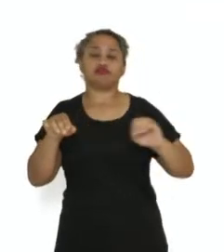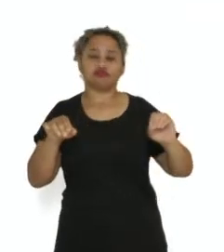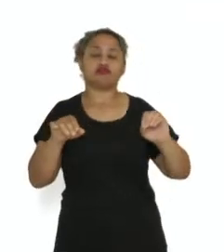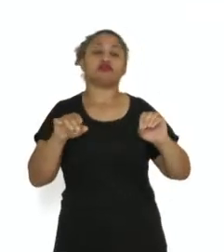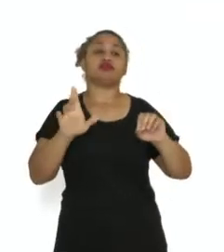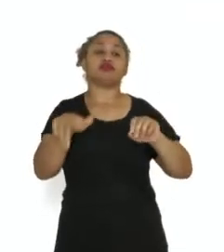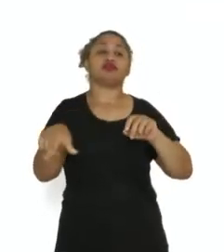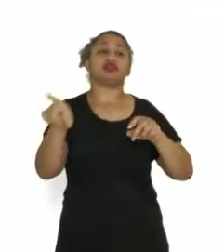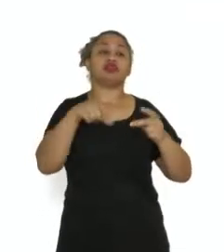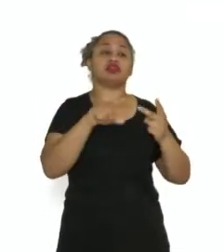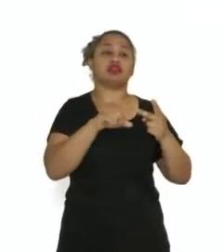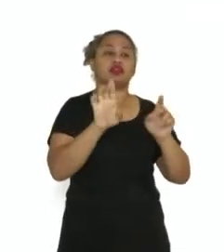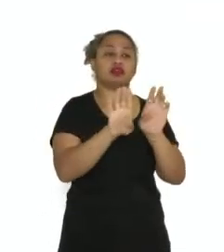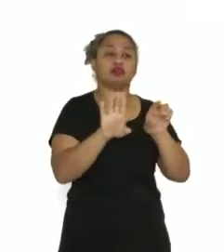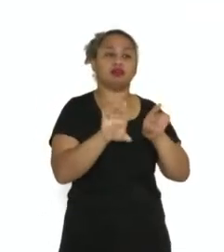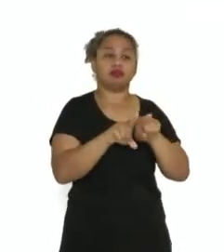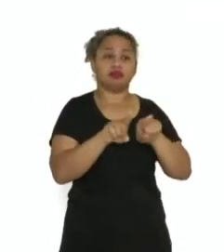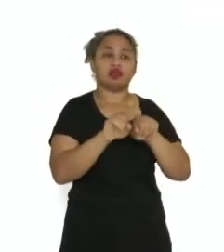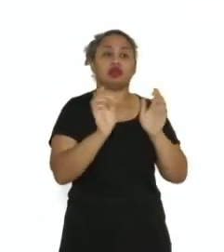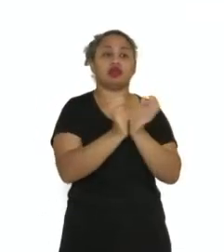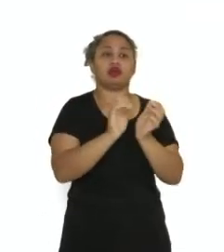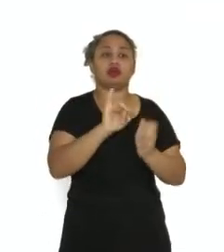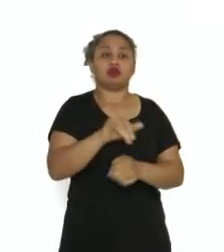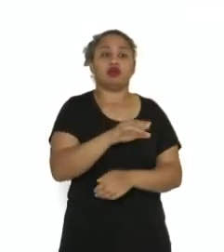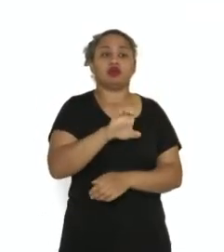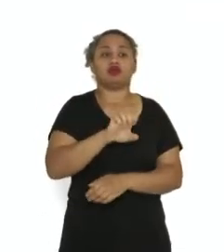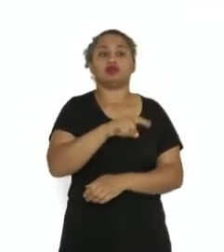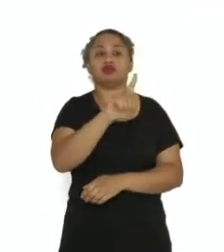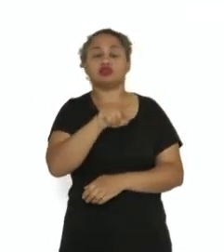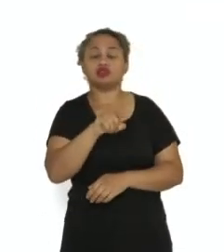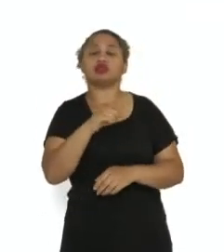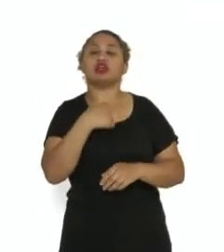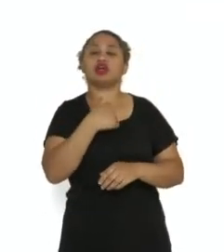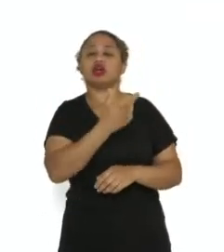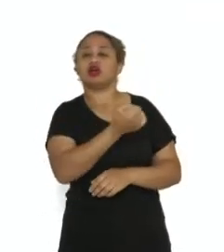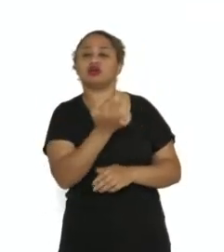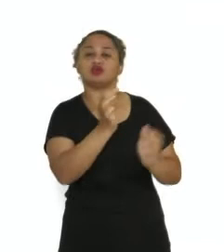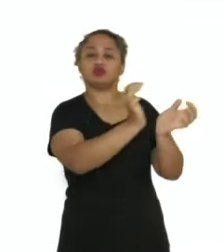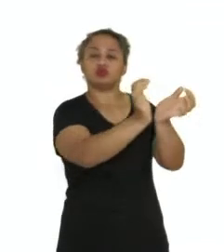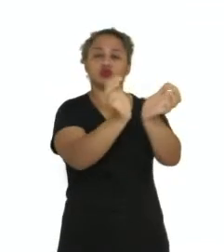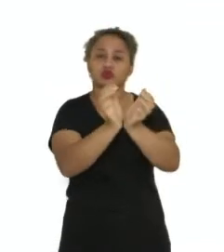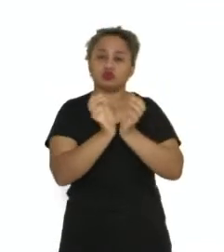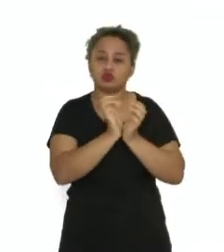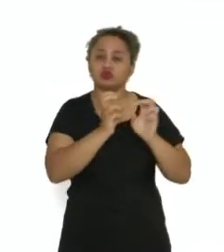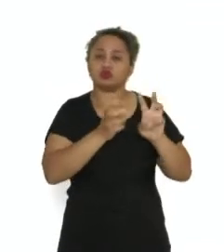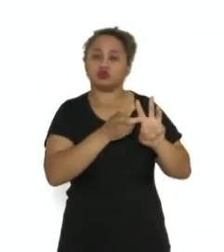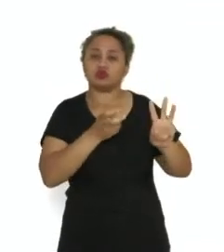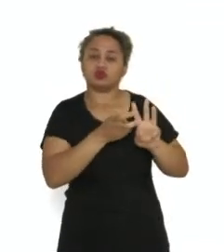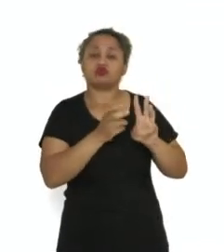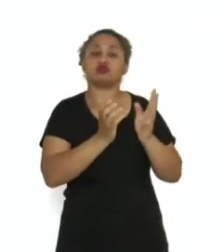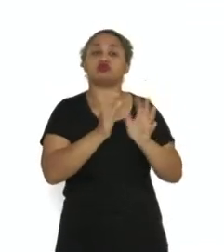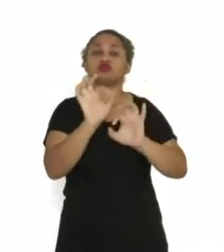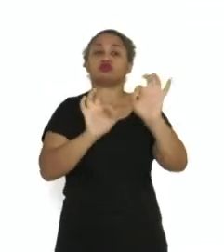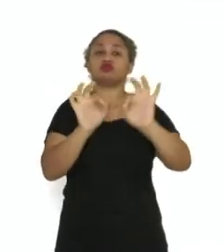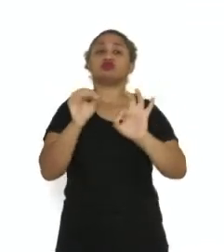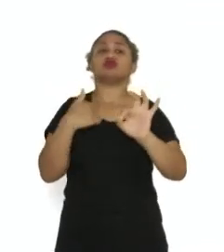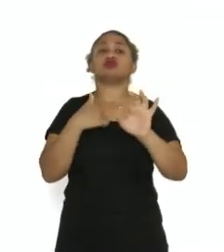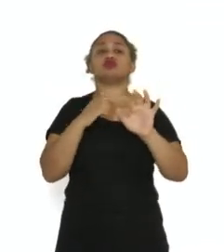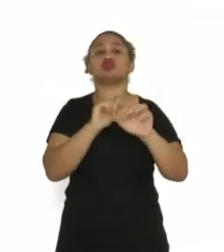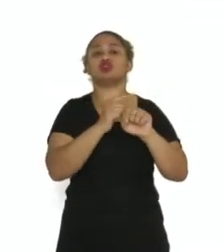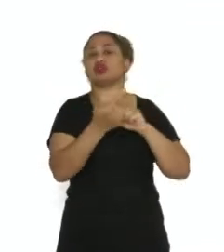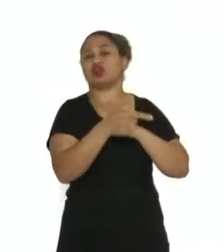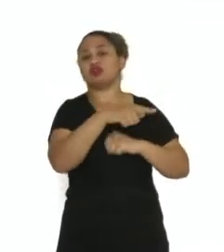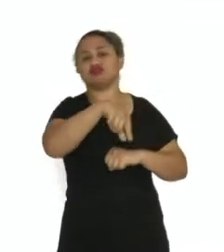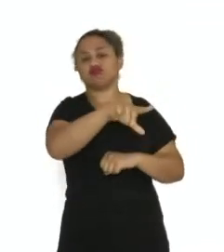chamado G, que vai englobar os botocudos e os índios caiagangues, né, com distribuição geográfica mal